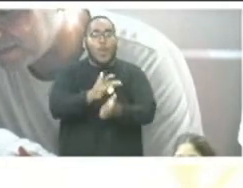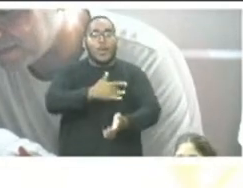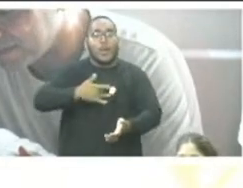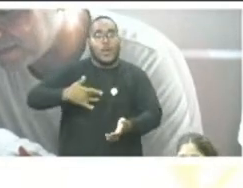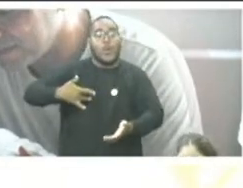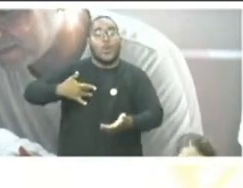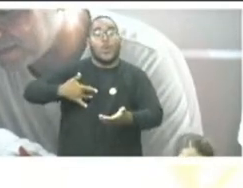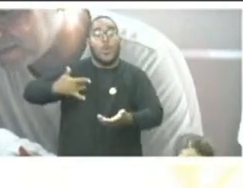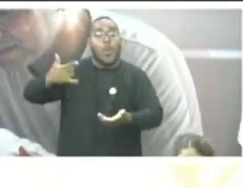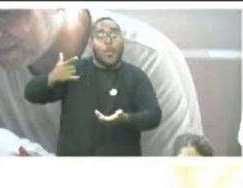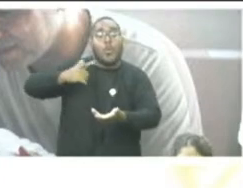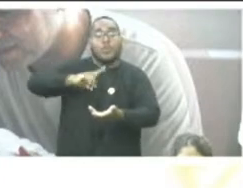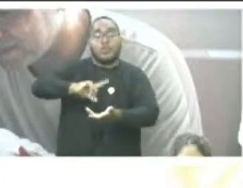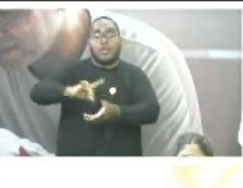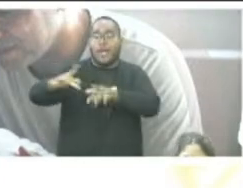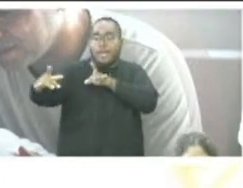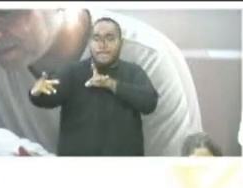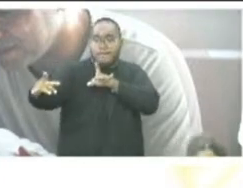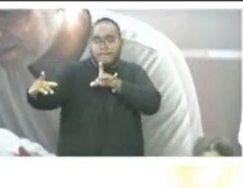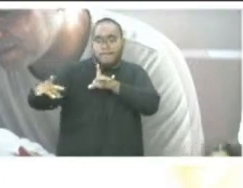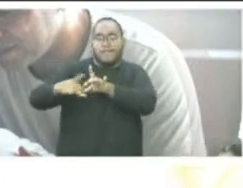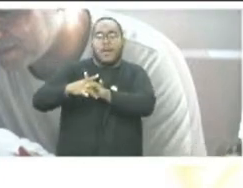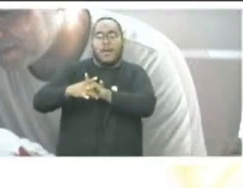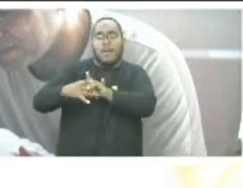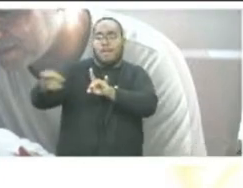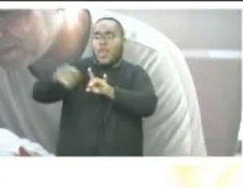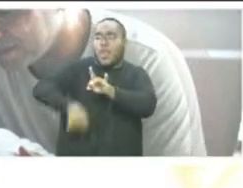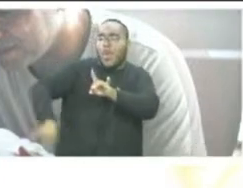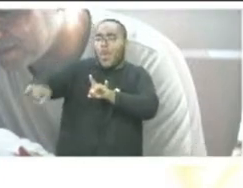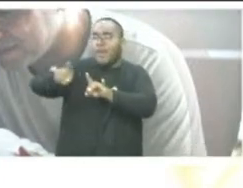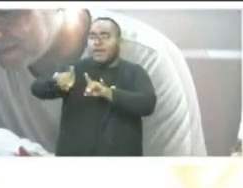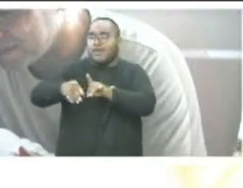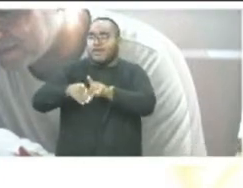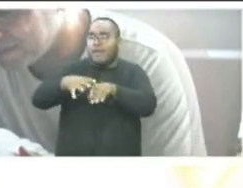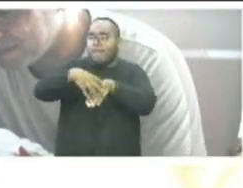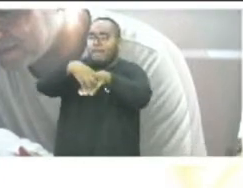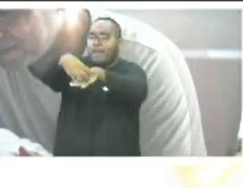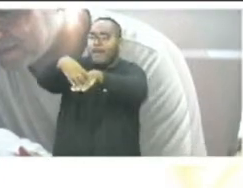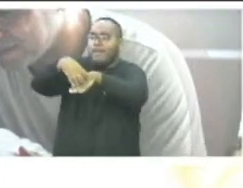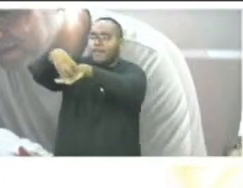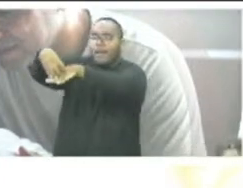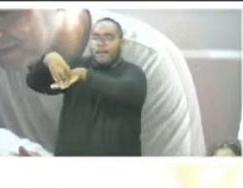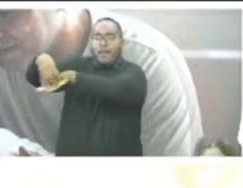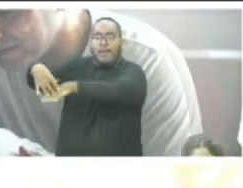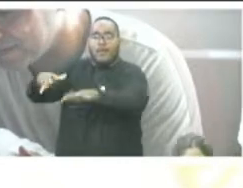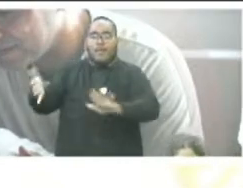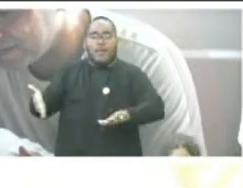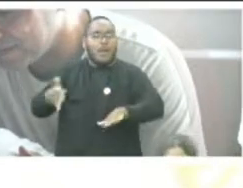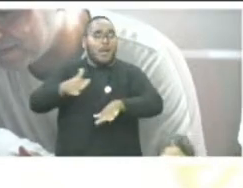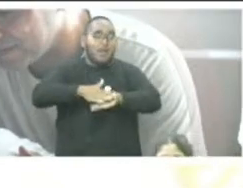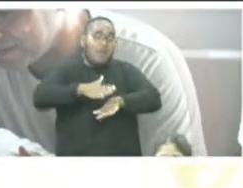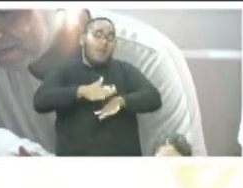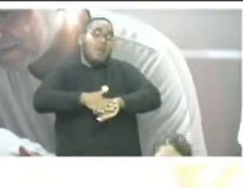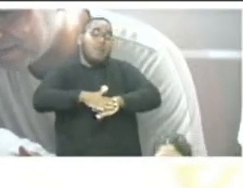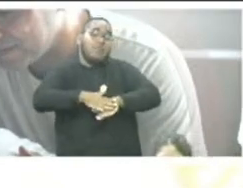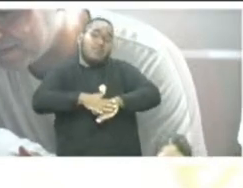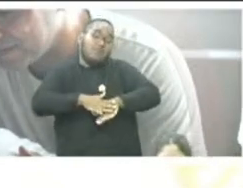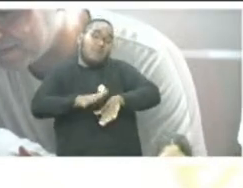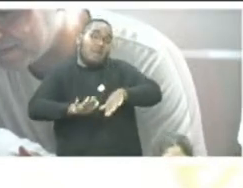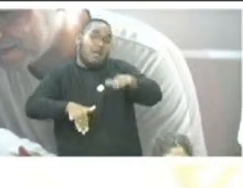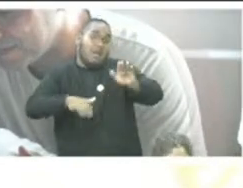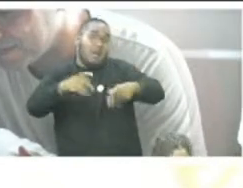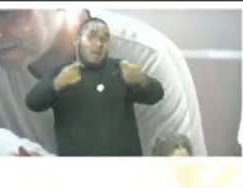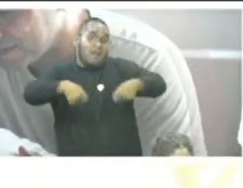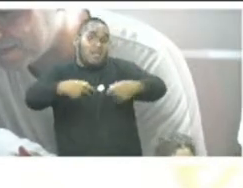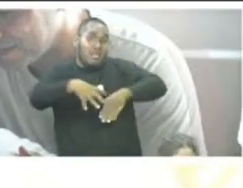plenamente conectada para a gente não precisar de peregrinação. Mas, em alguns momentos, a gente vai precisar de transporte. E é aí que entra o